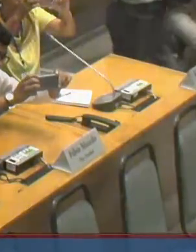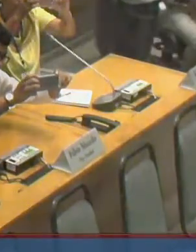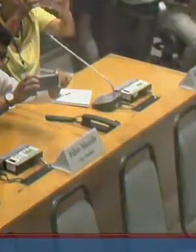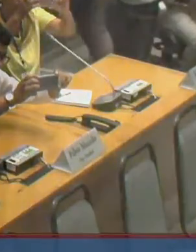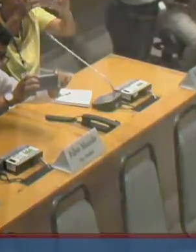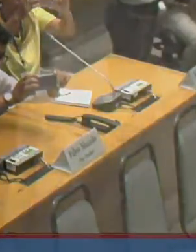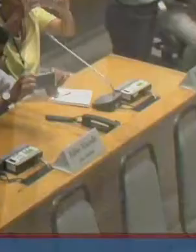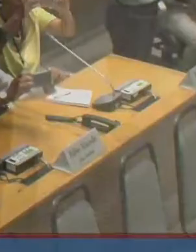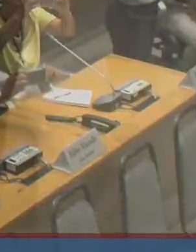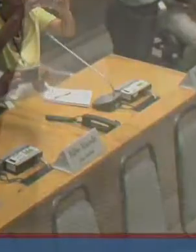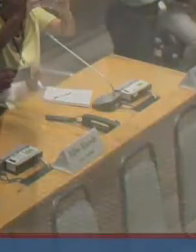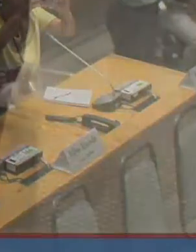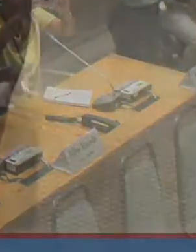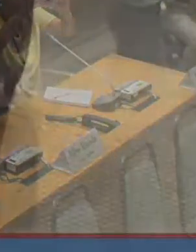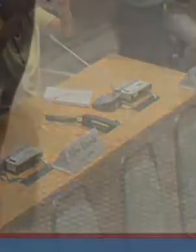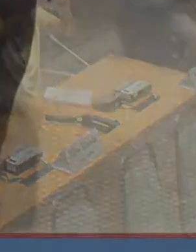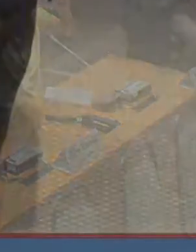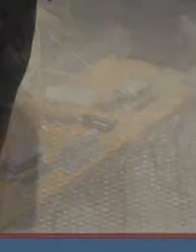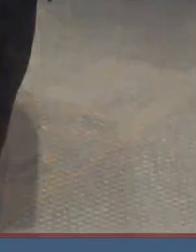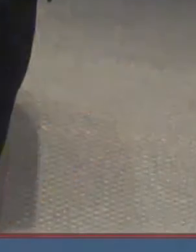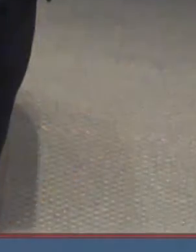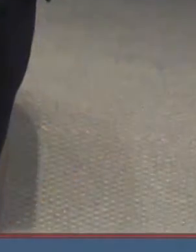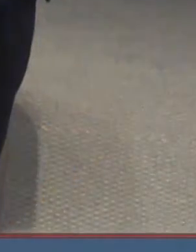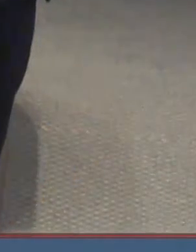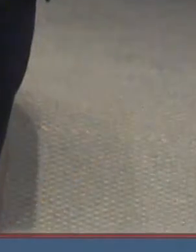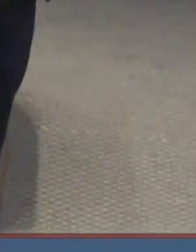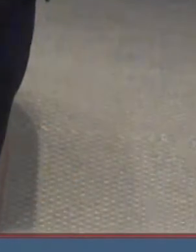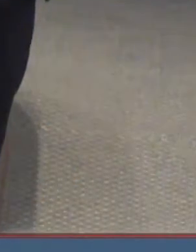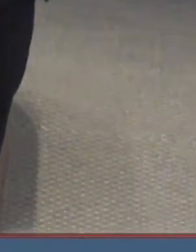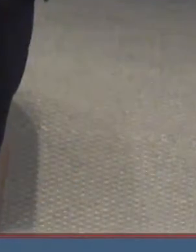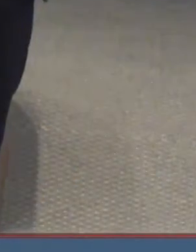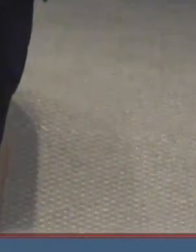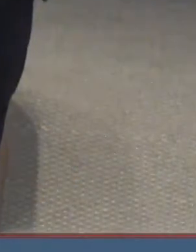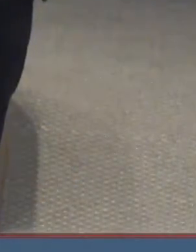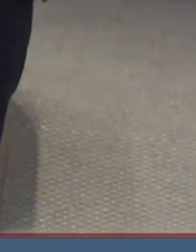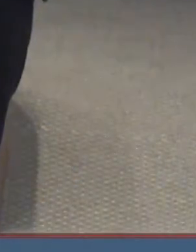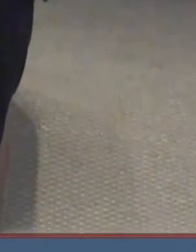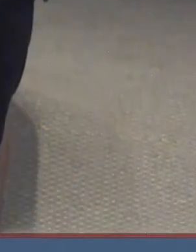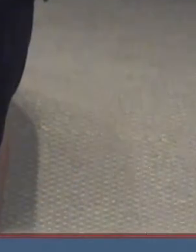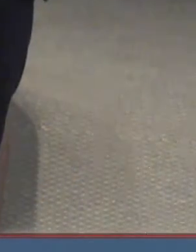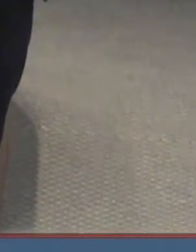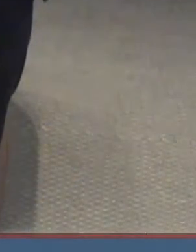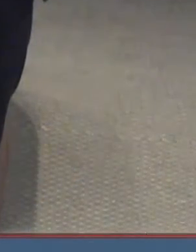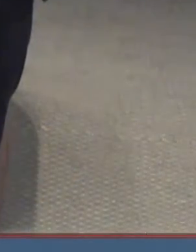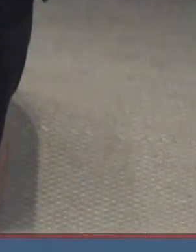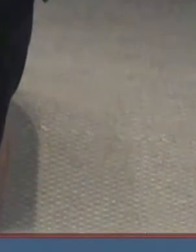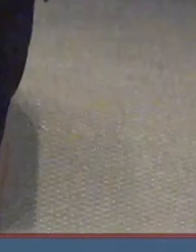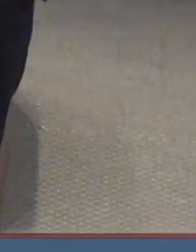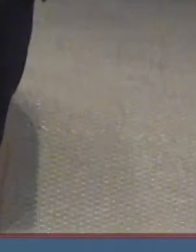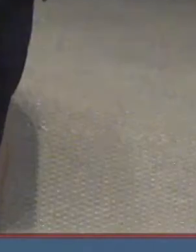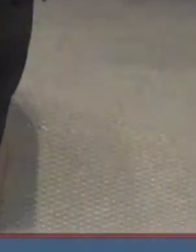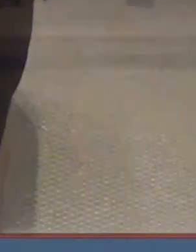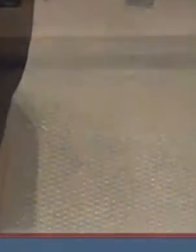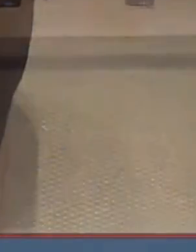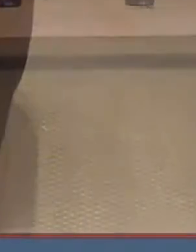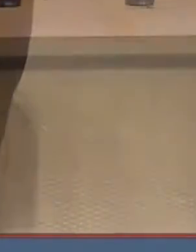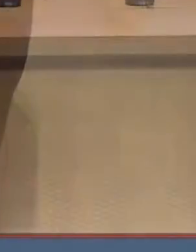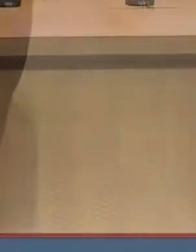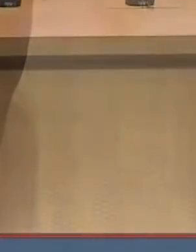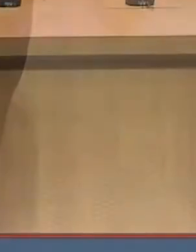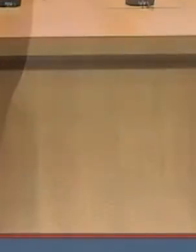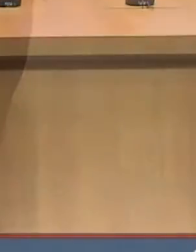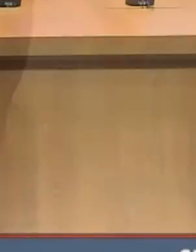Senhor ressuscitado, somos em Cristo hoje novas criaturas. Somos